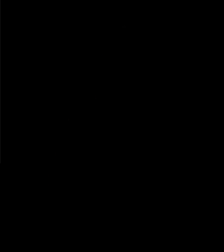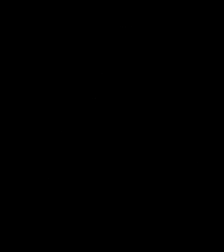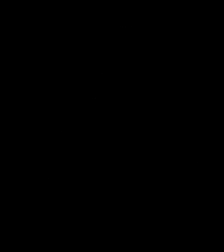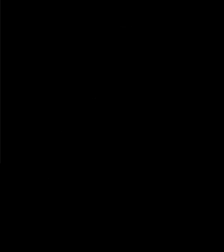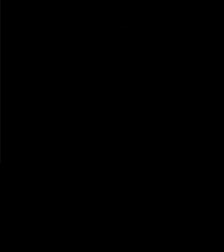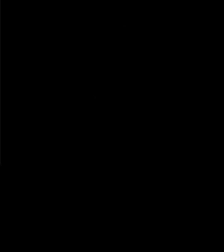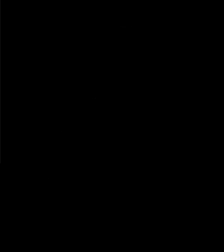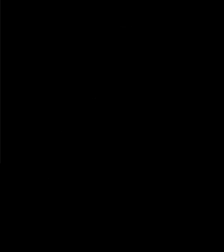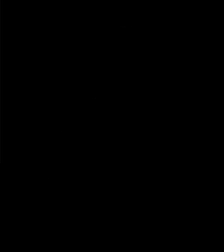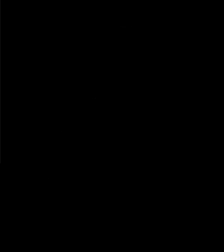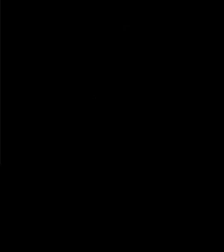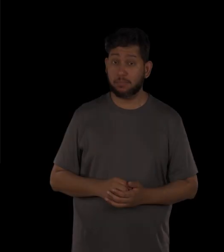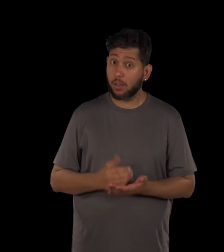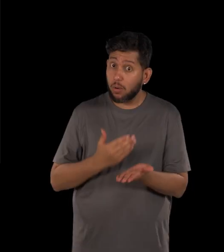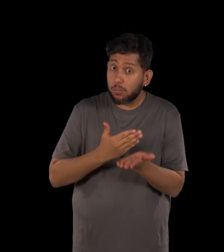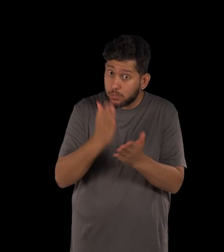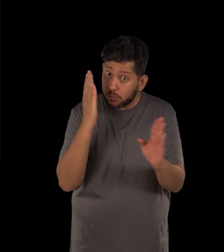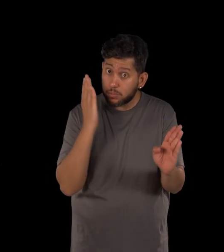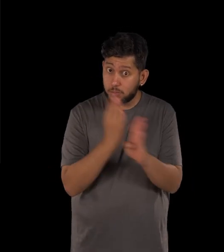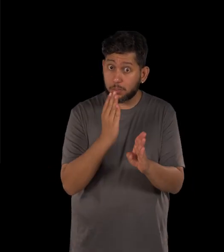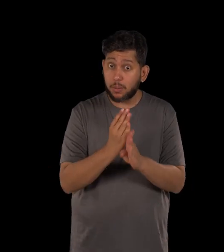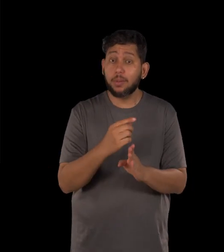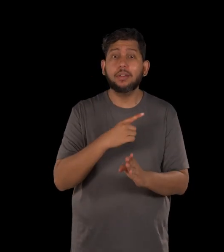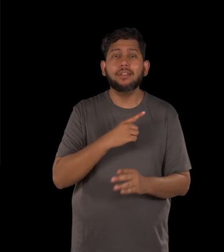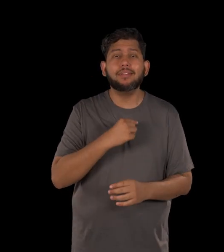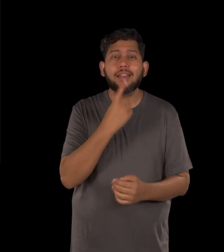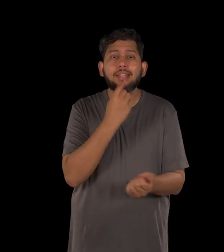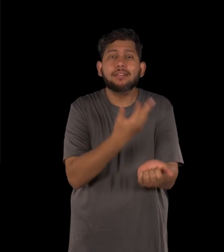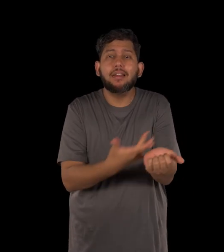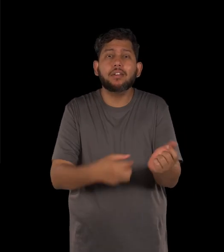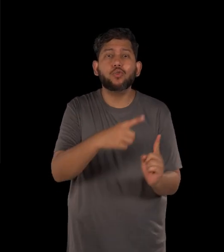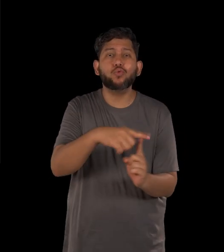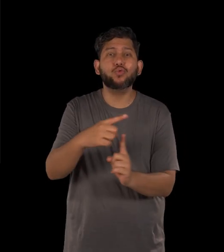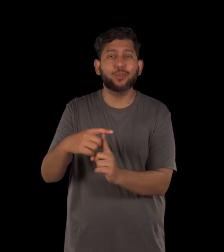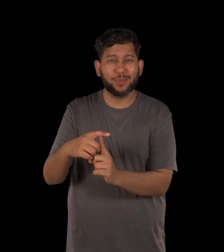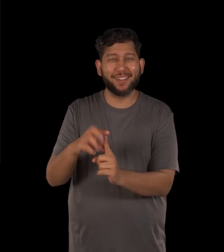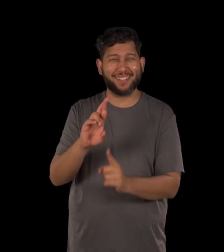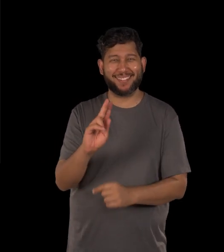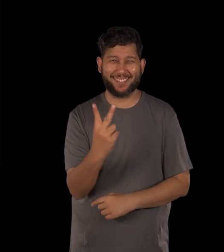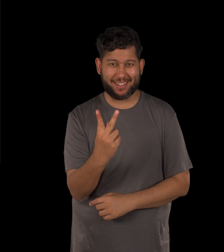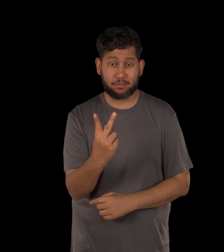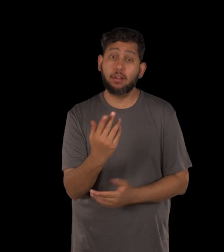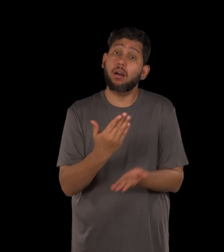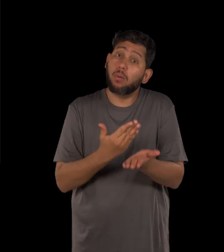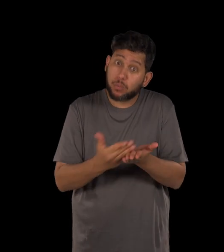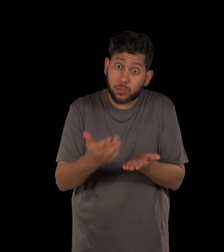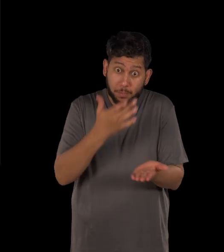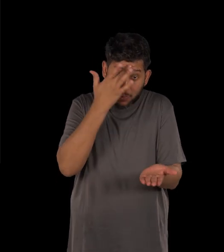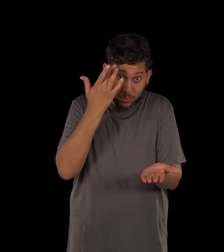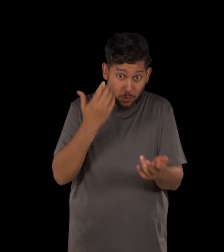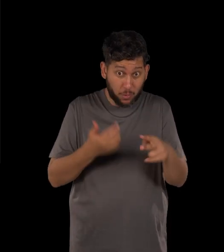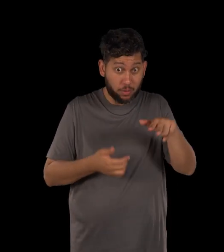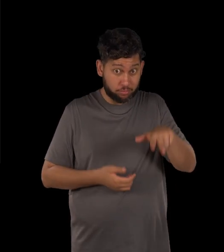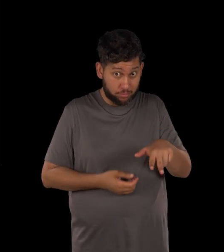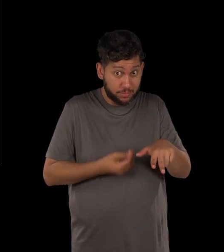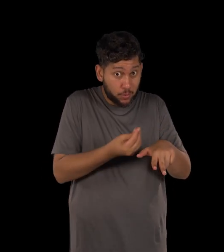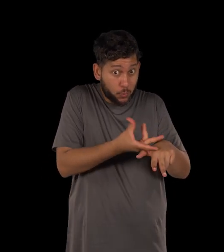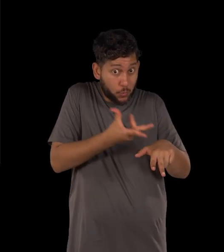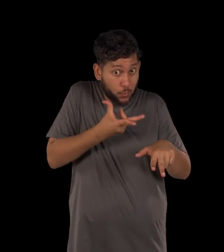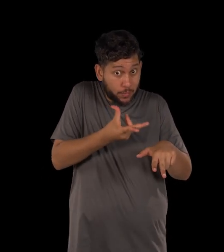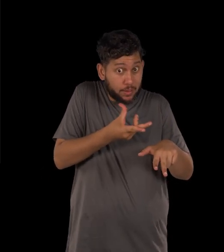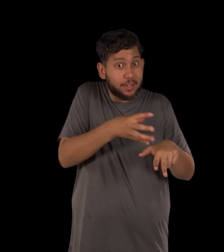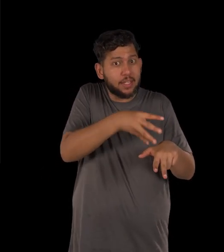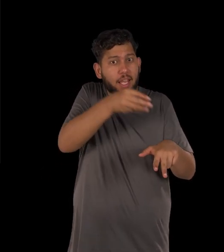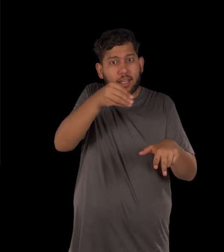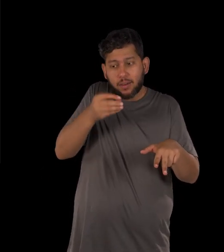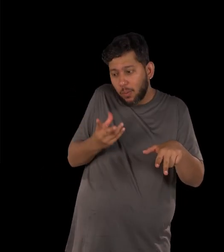Se descobriu que há tipos de sangue e RH, e as transfusões de sangue começaram a salvar vidas. O éter começou